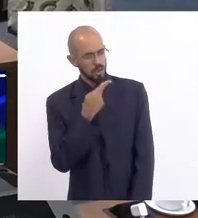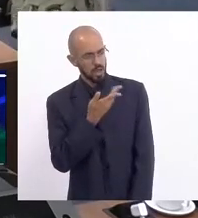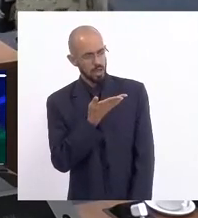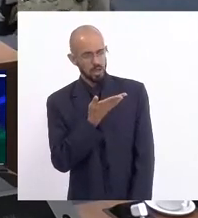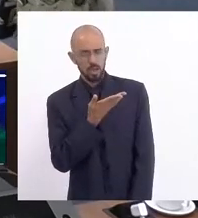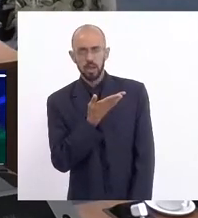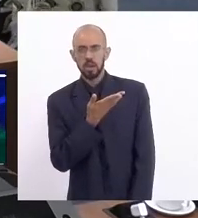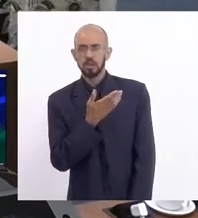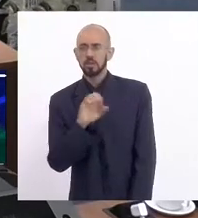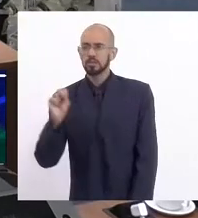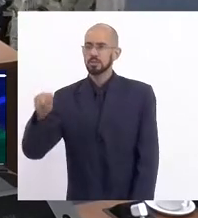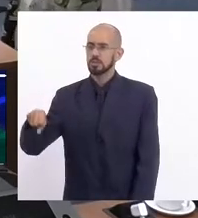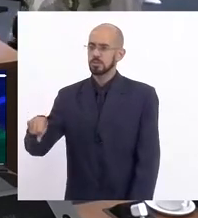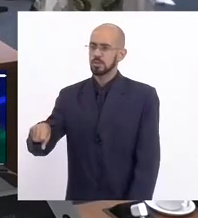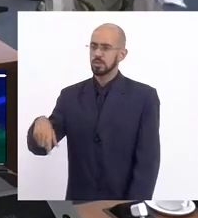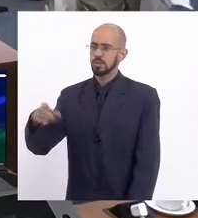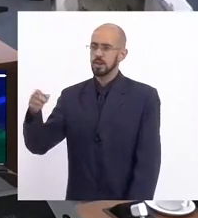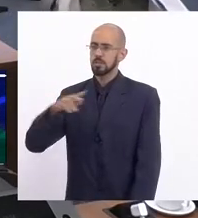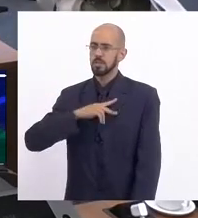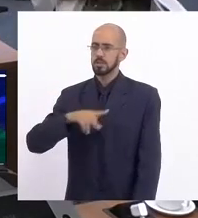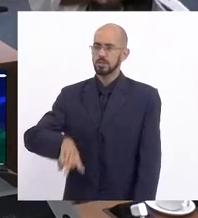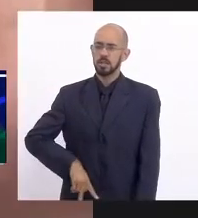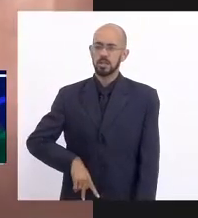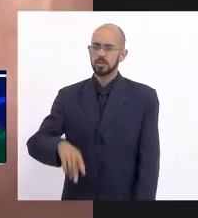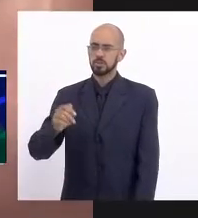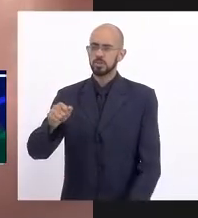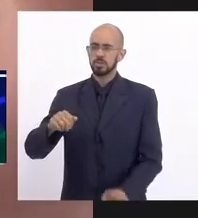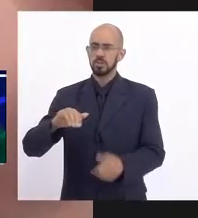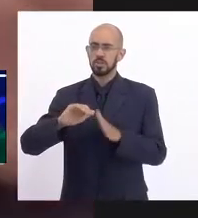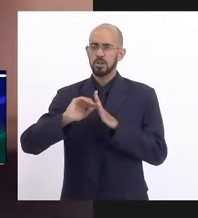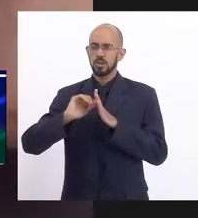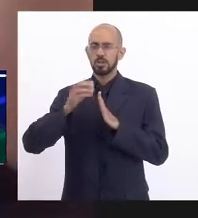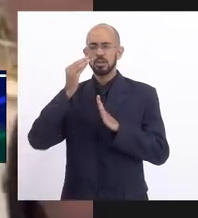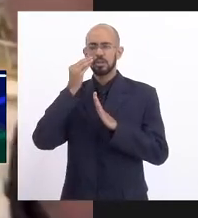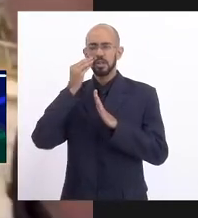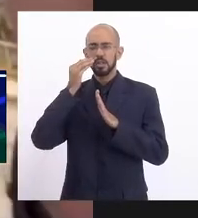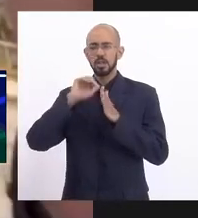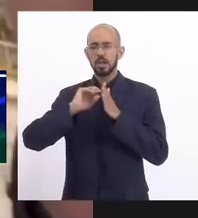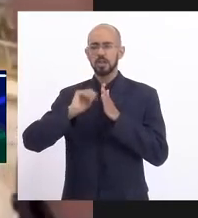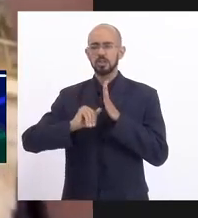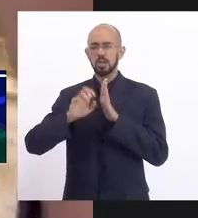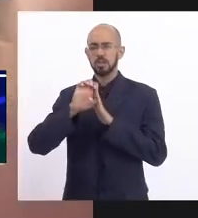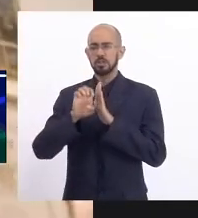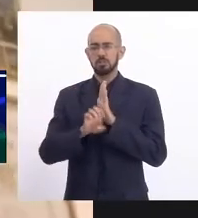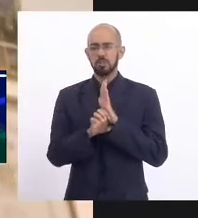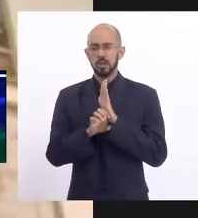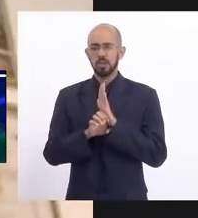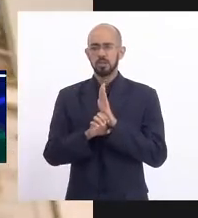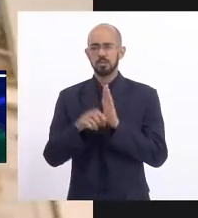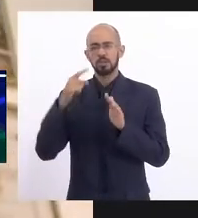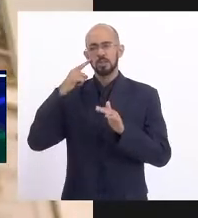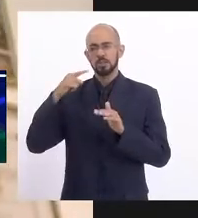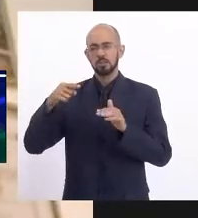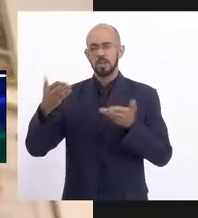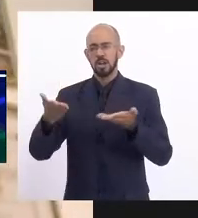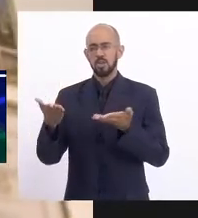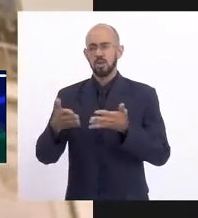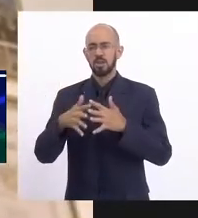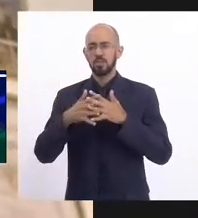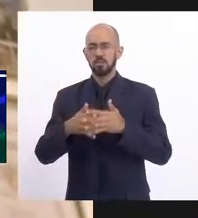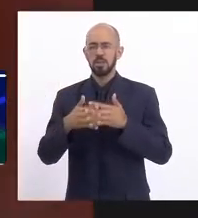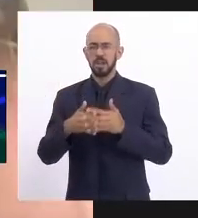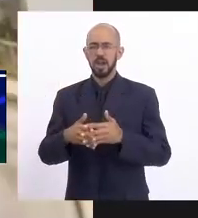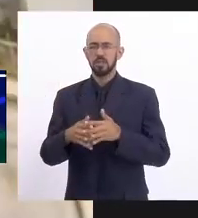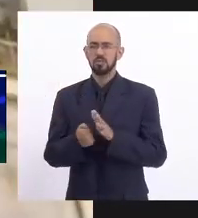Presidente, faz um apelo, vê se retiram as emendas. Essa semana é uma semana tumultuada, são vários